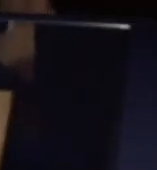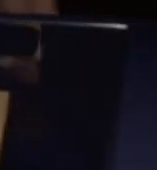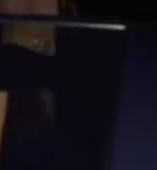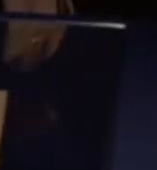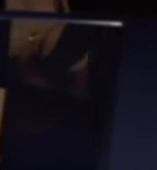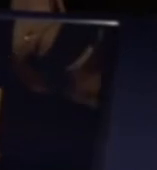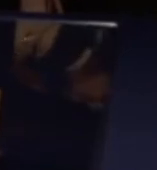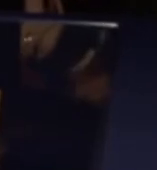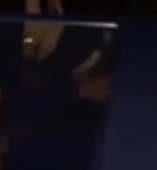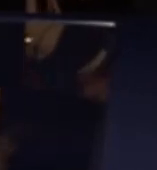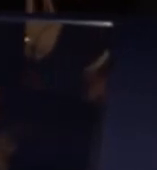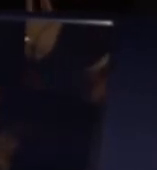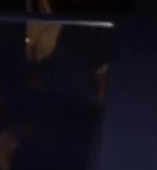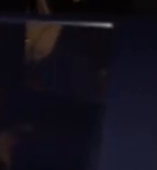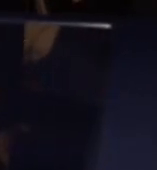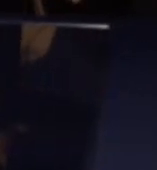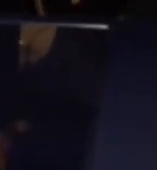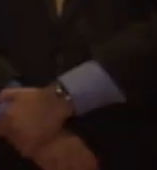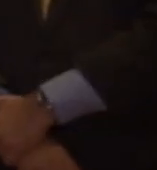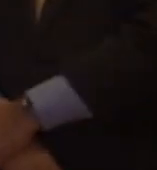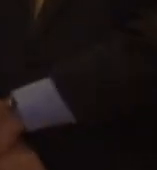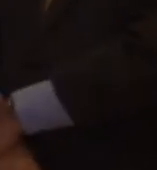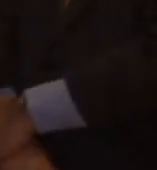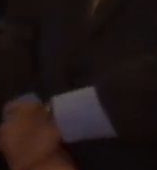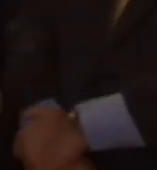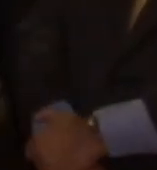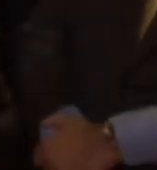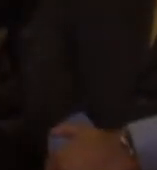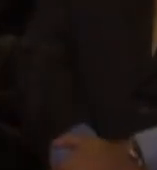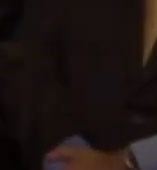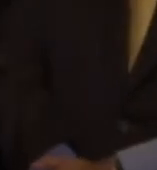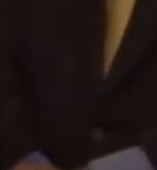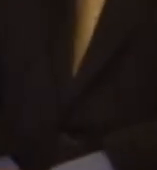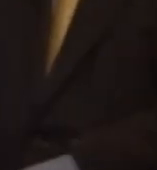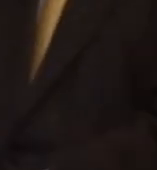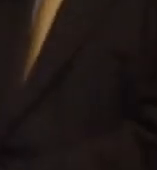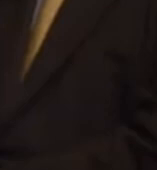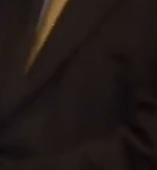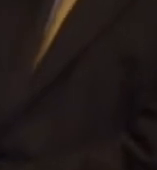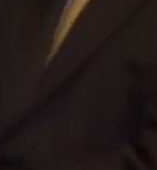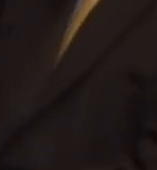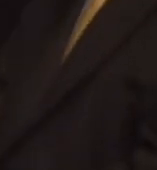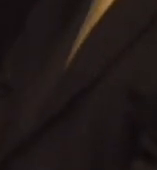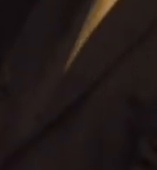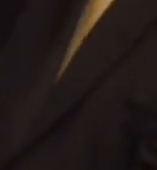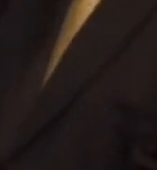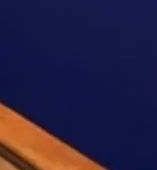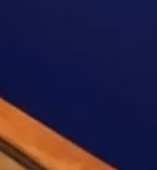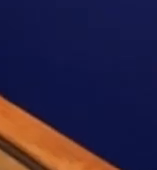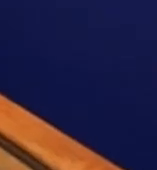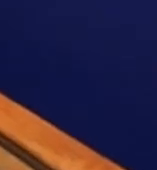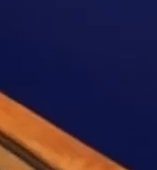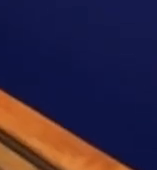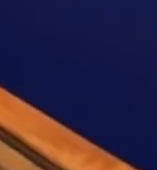de fazer esta parceria com os museus do Vaticano, escolhendo esta medula, que é a representação da Virgem